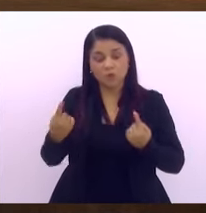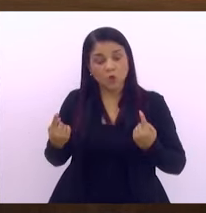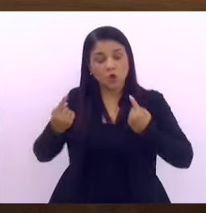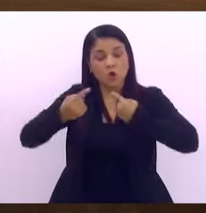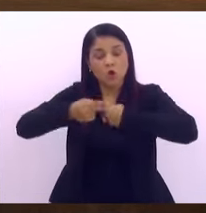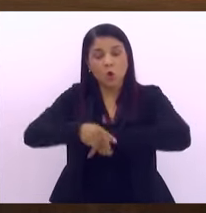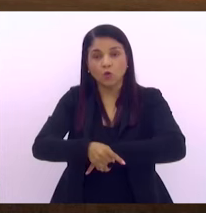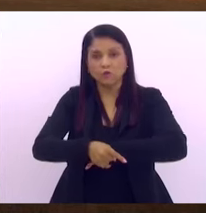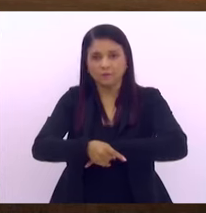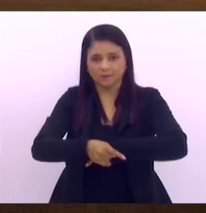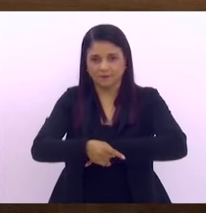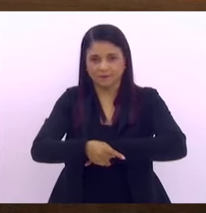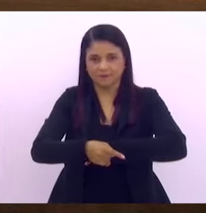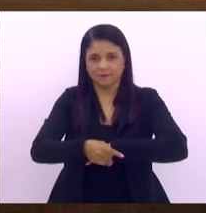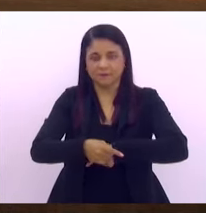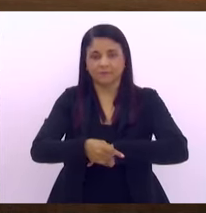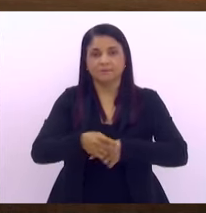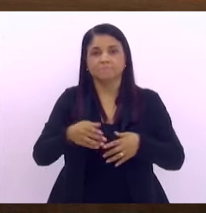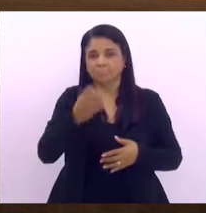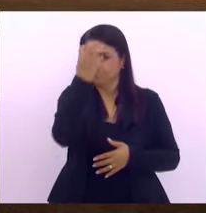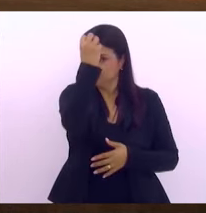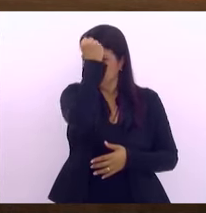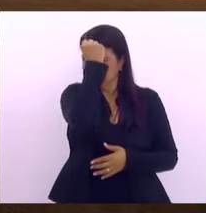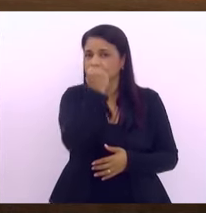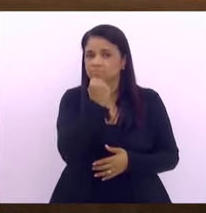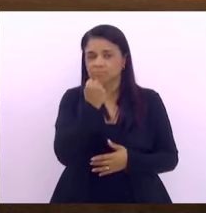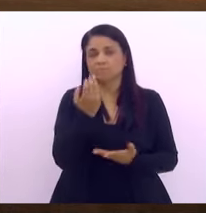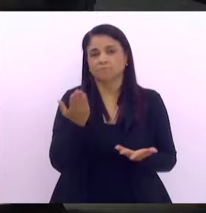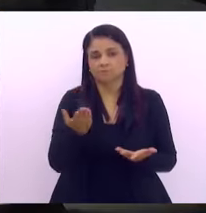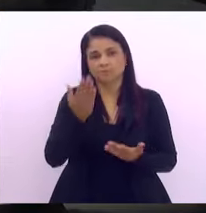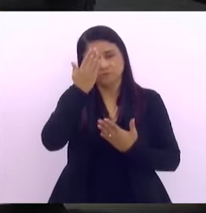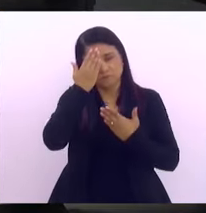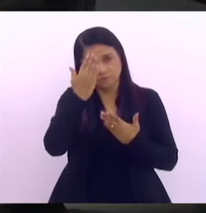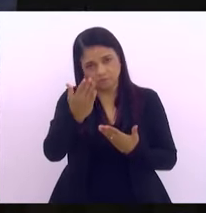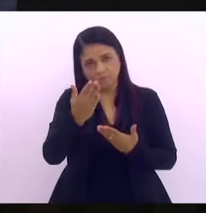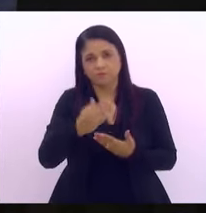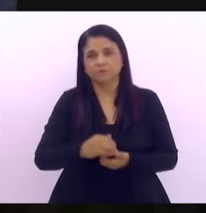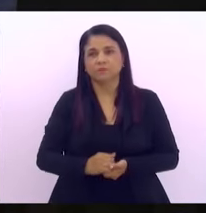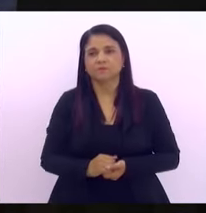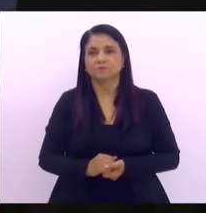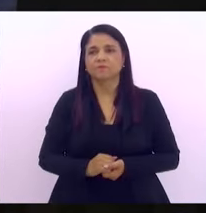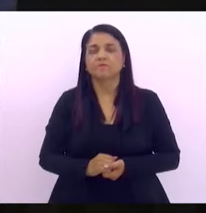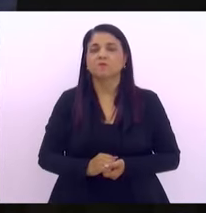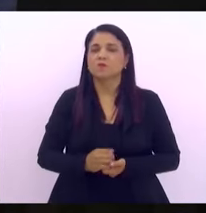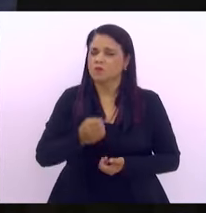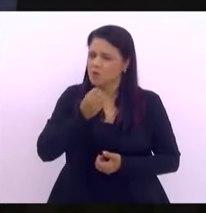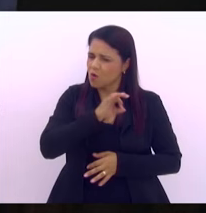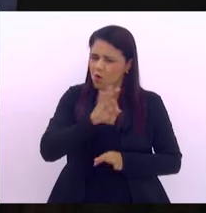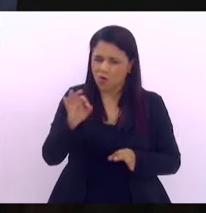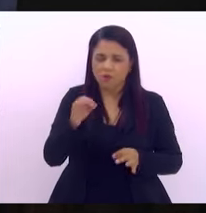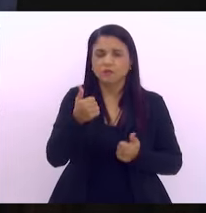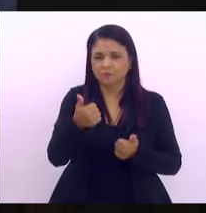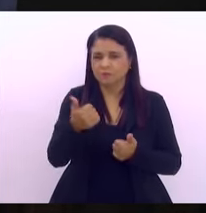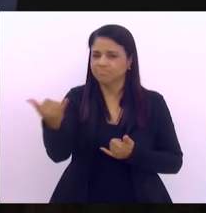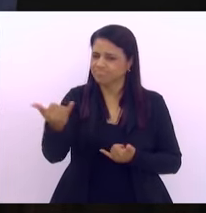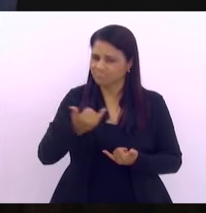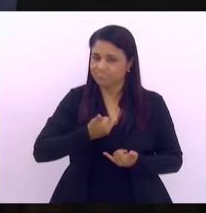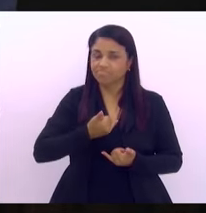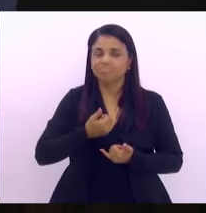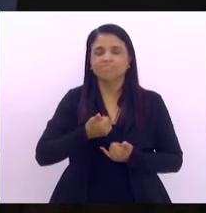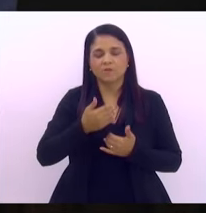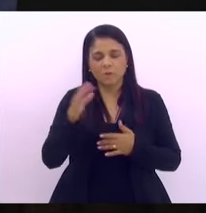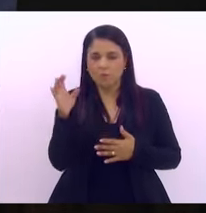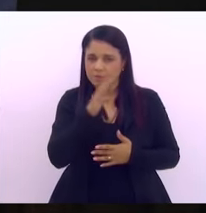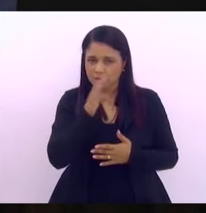o terrorismo nesse momento. Muito obrigado, presidente. Bela observação, deputado Átila Nunes, vamos agilizar